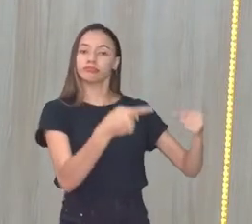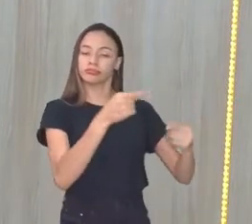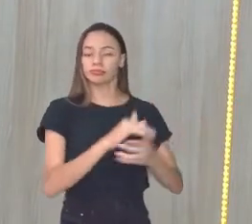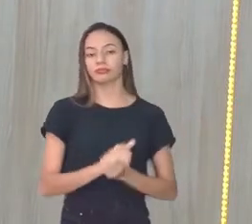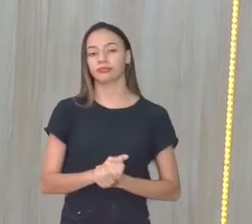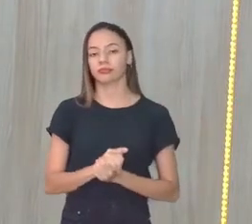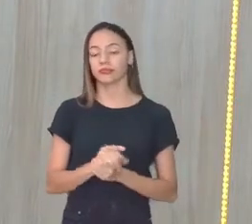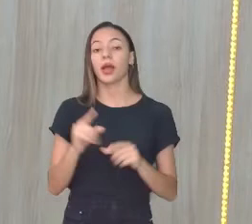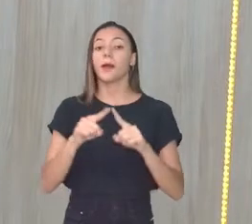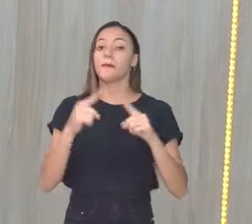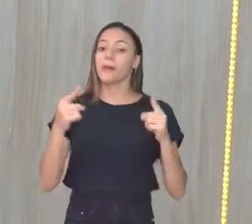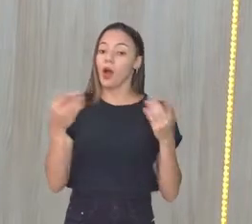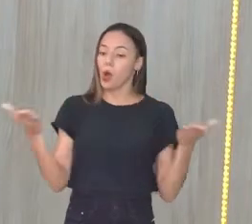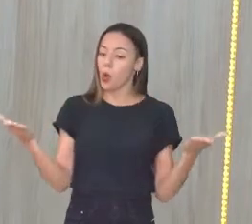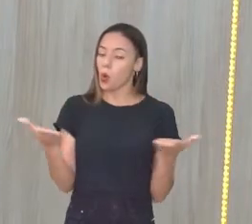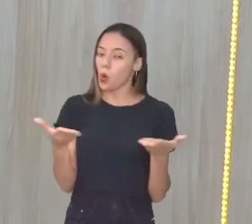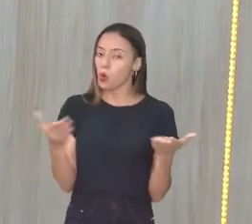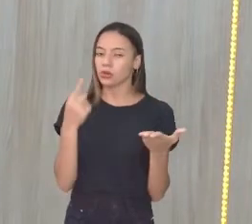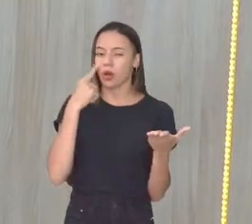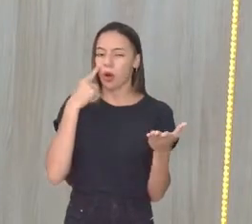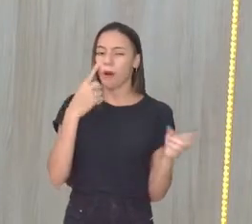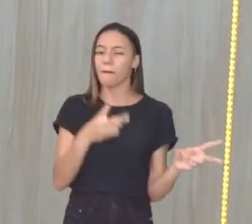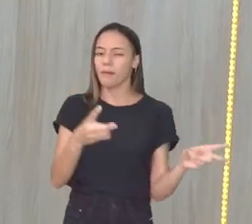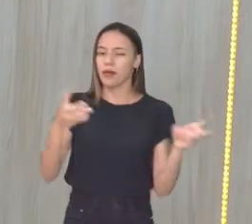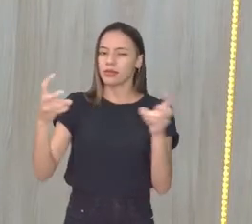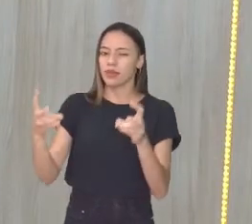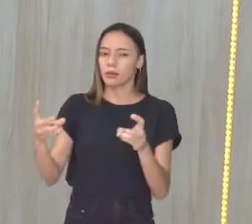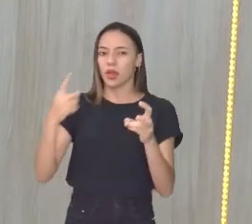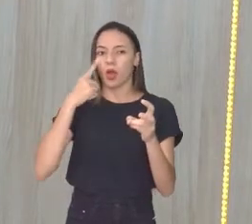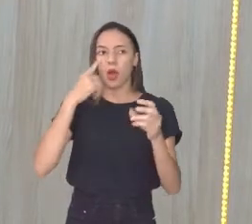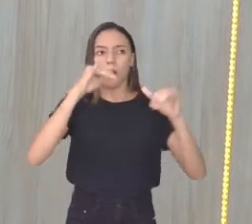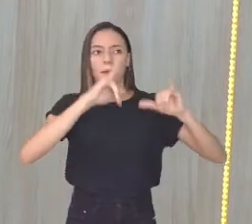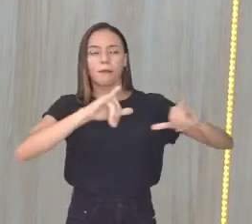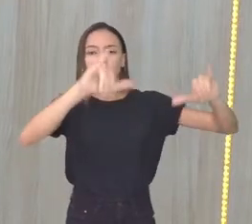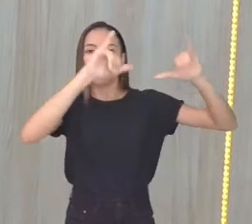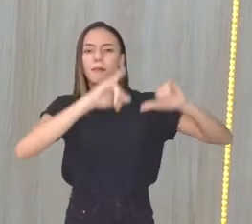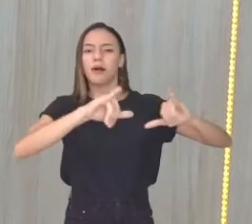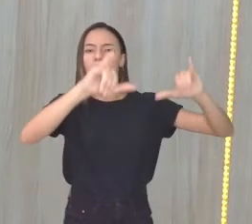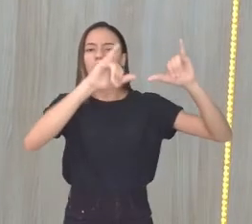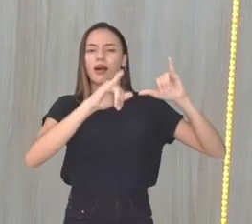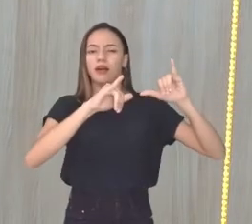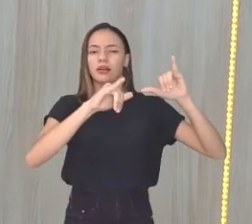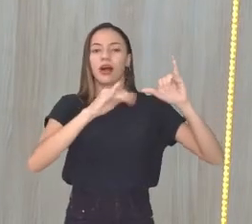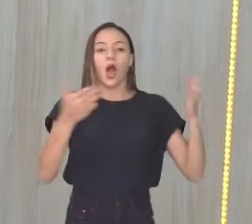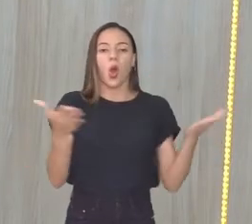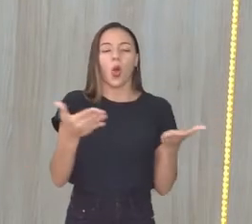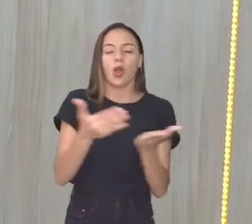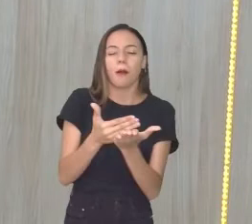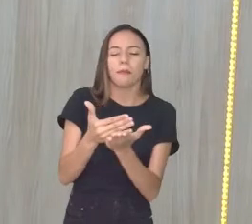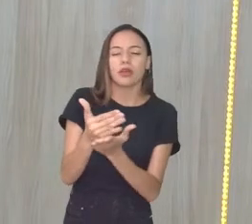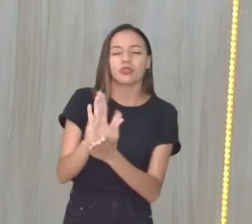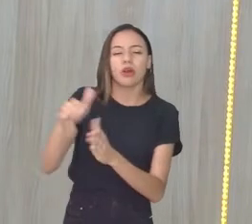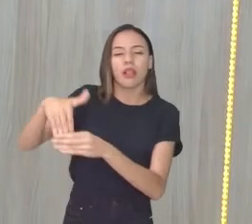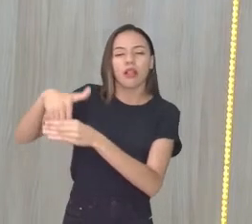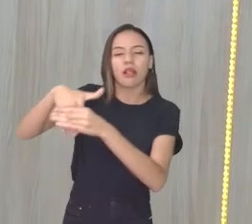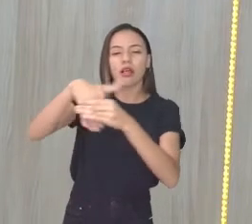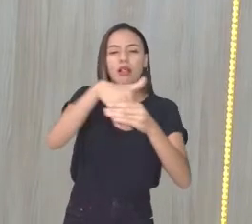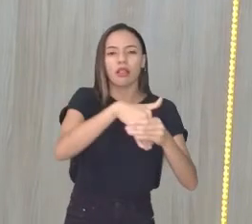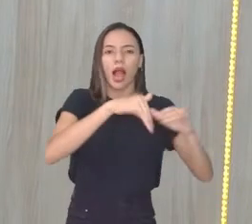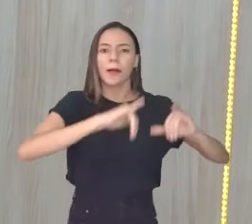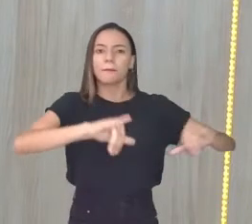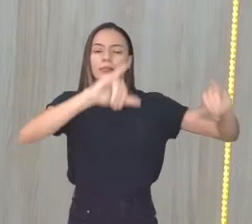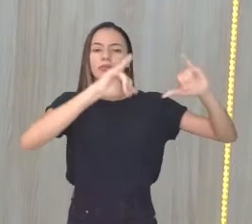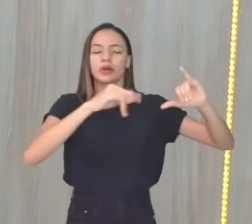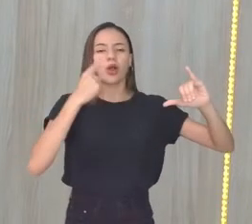Embora ainda hoje se tenha... Observe hoje as propagandas aí, estamos já em início de campanha eleitoral, observe que